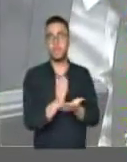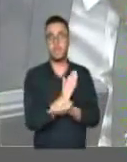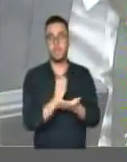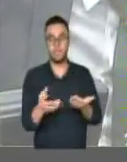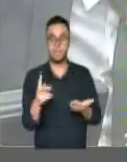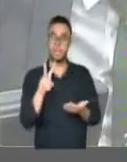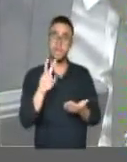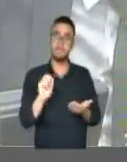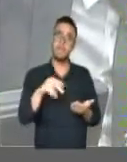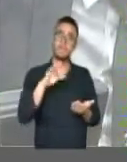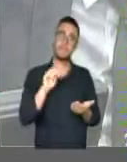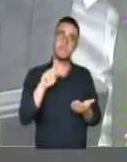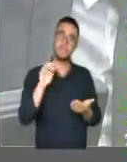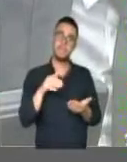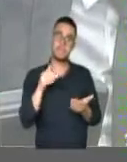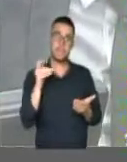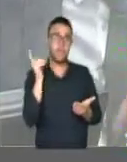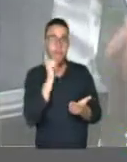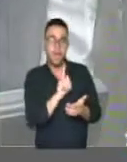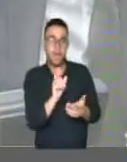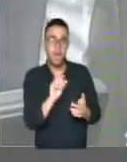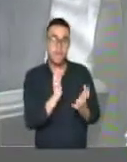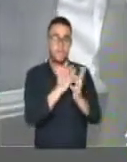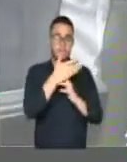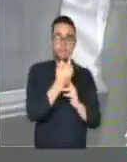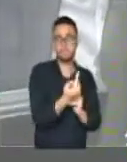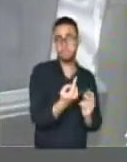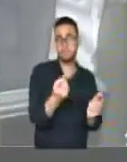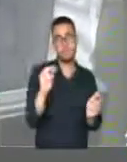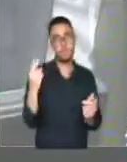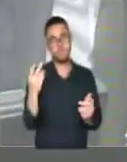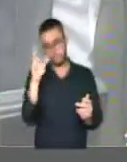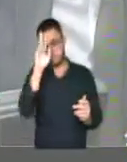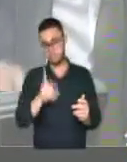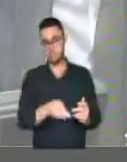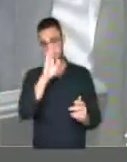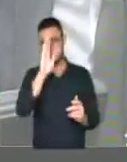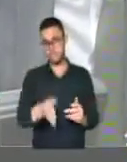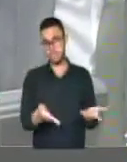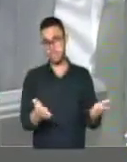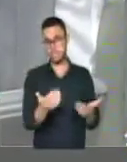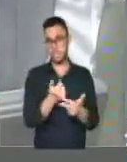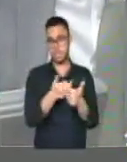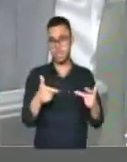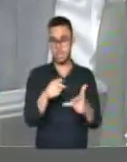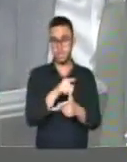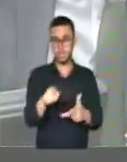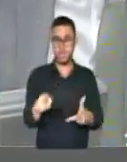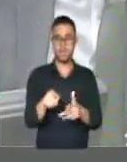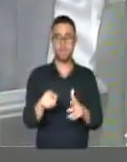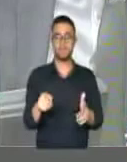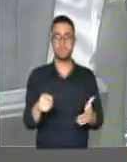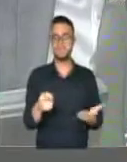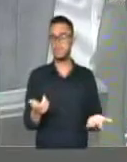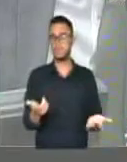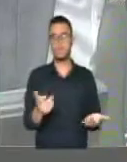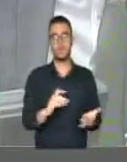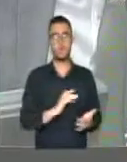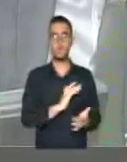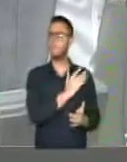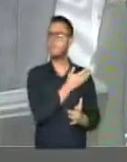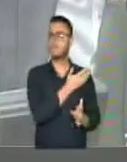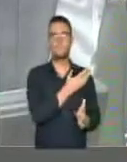diretamente ou por interpostas pessoas, enfim, algo que é absolutamente abjeto e deplorável. Por